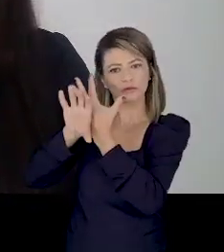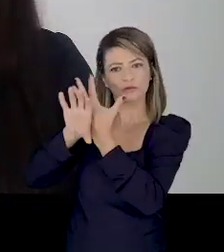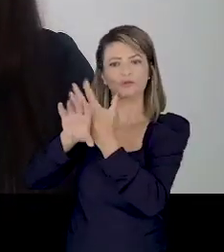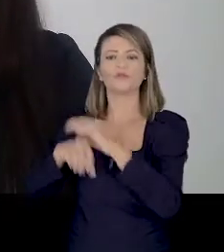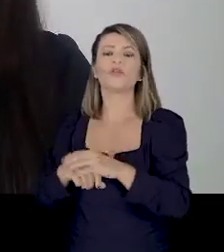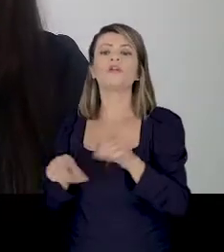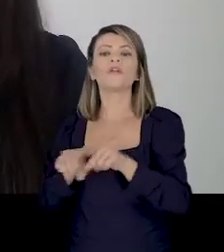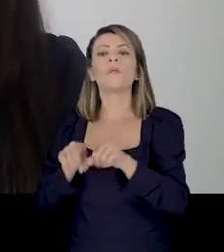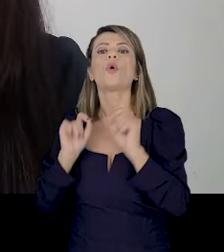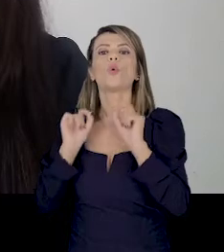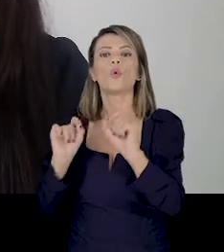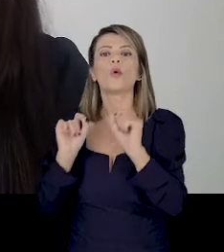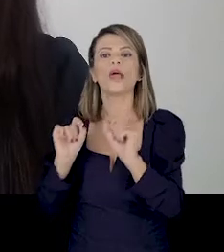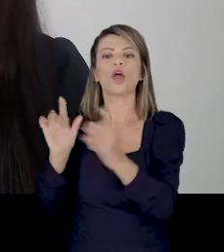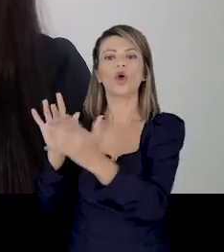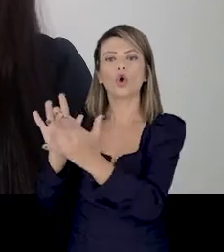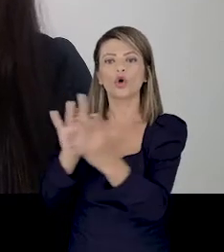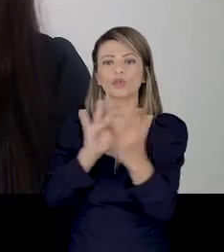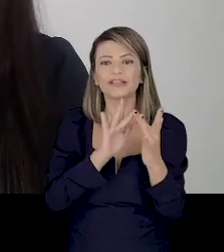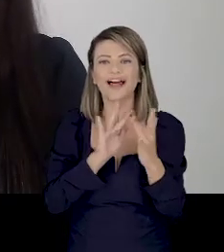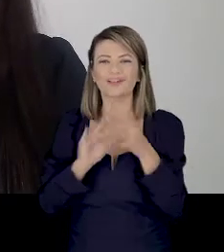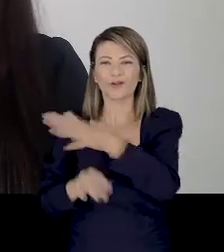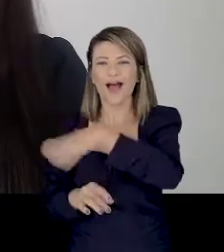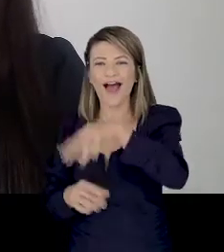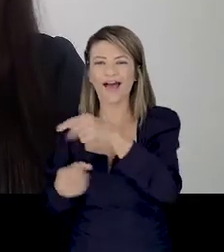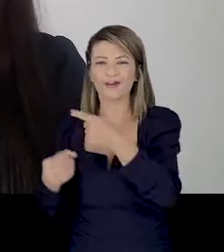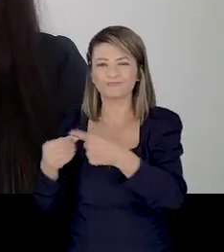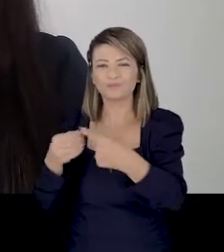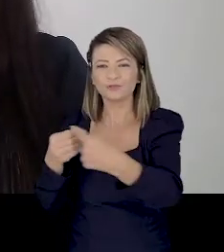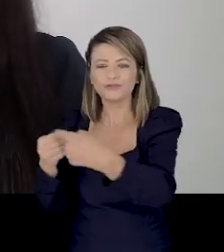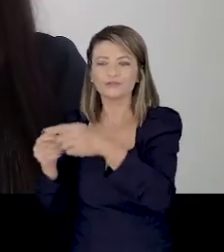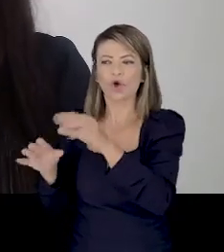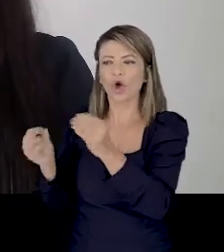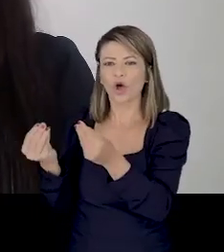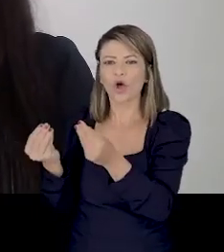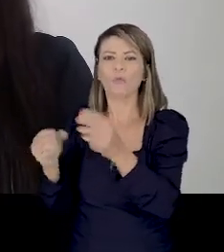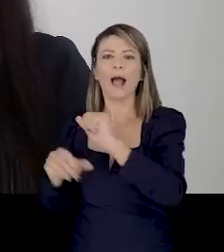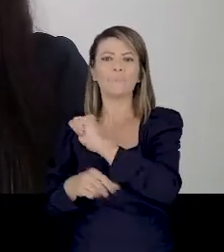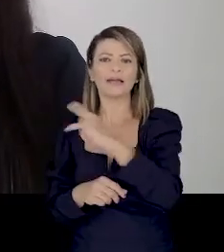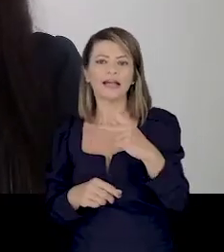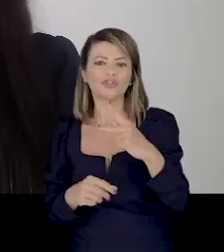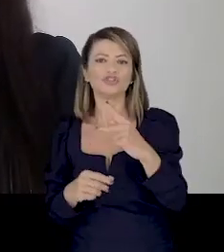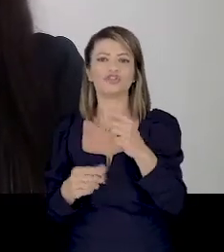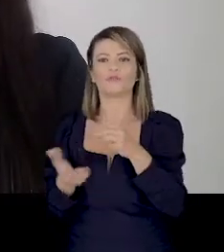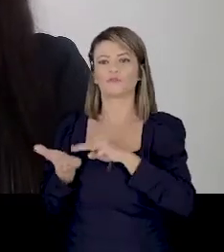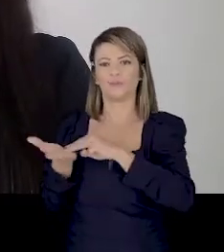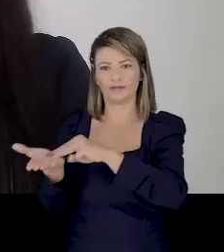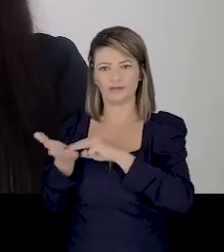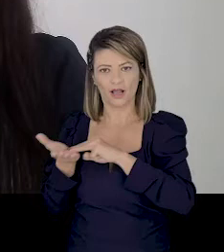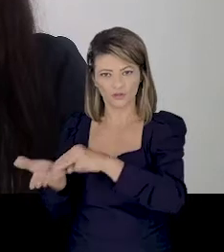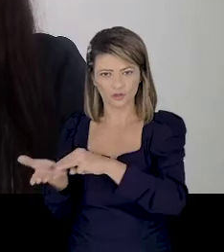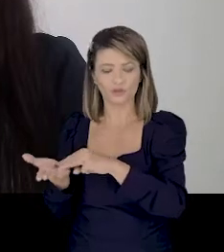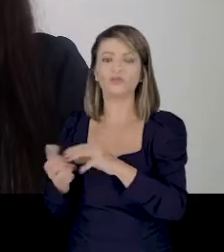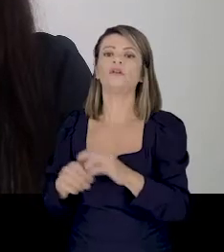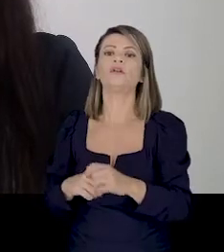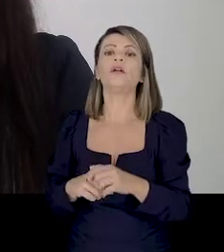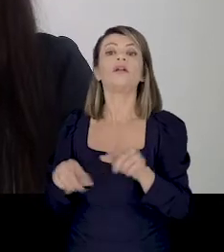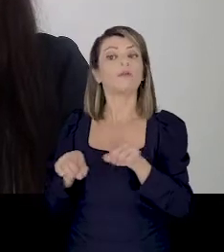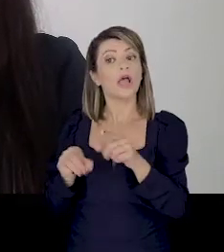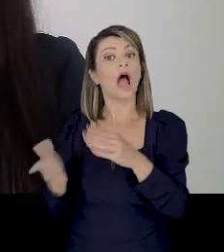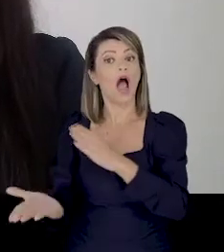videoconferência, contatos com os serviços do município por meio de aplicativos de mensagem, que